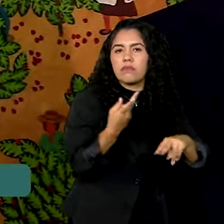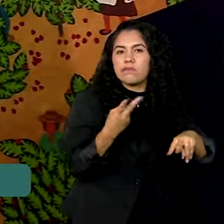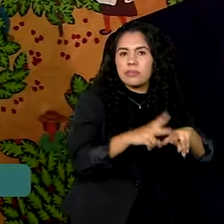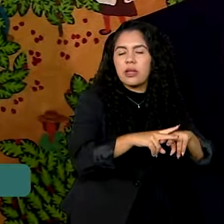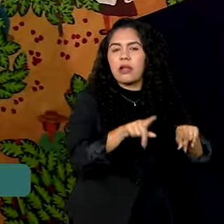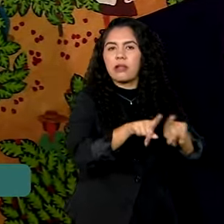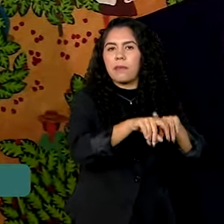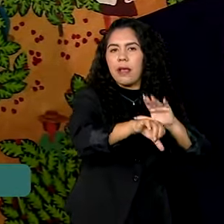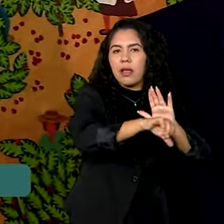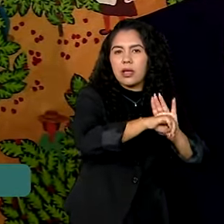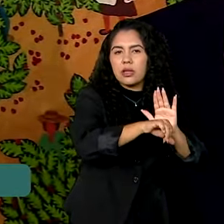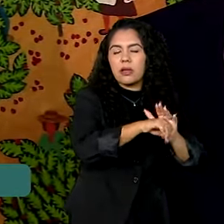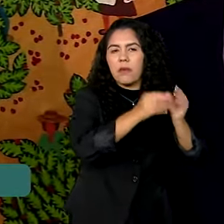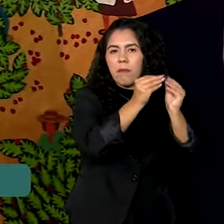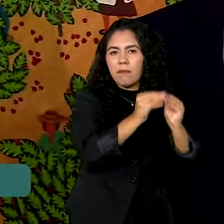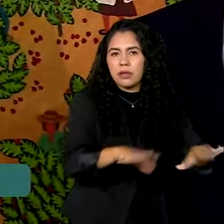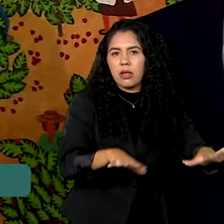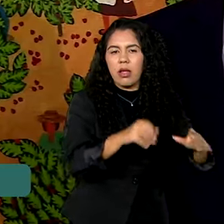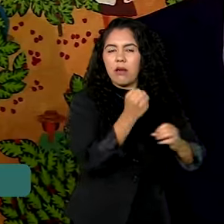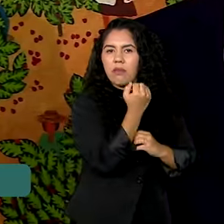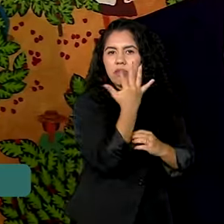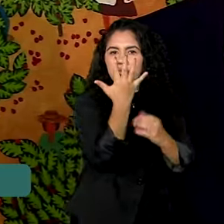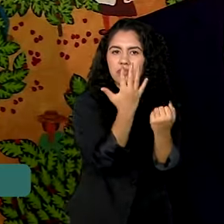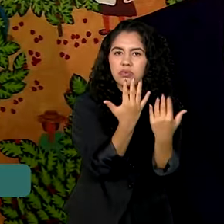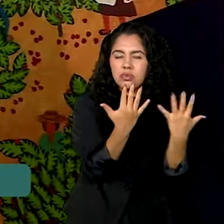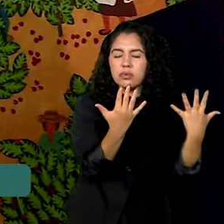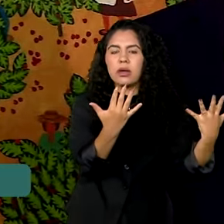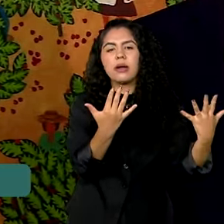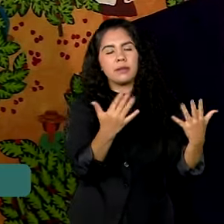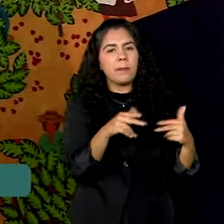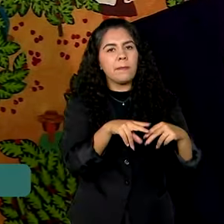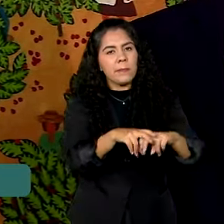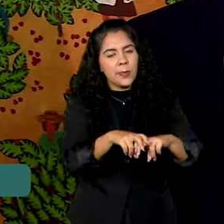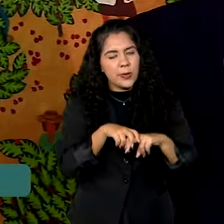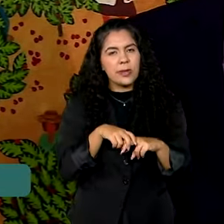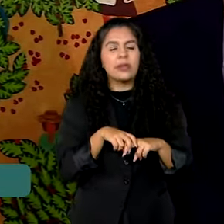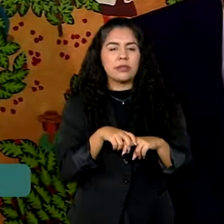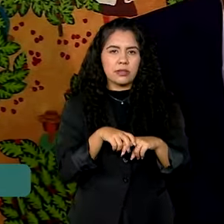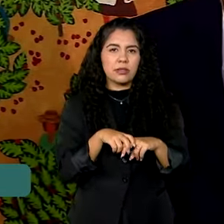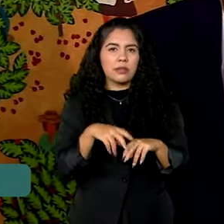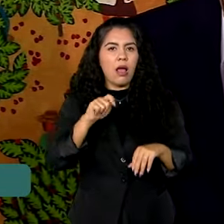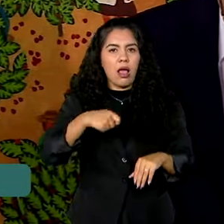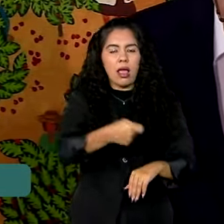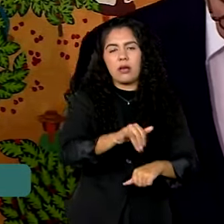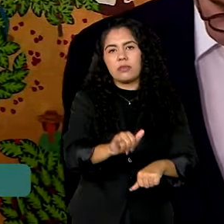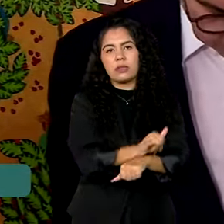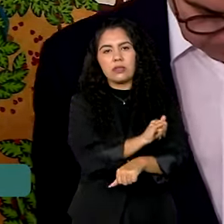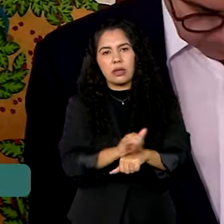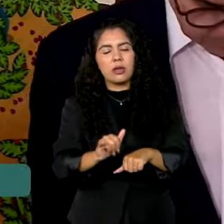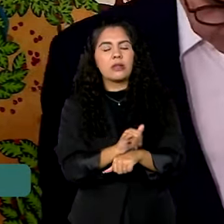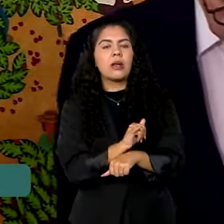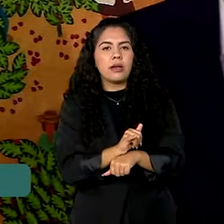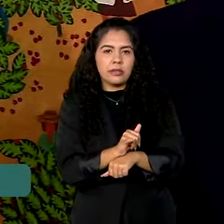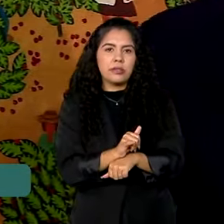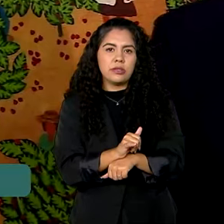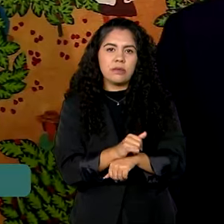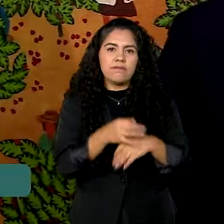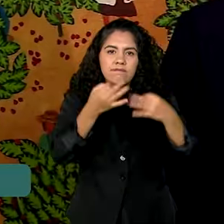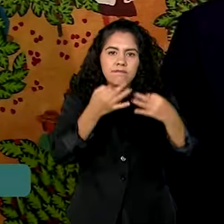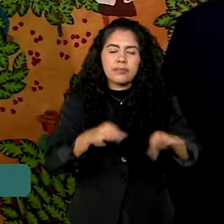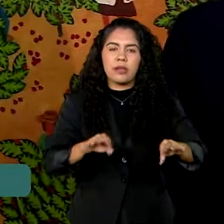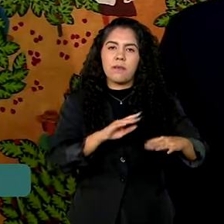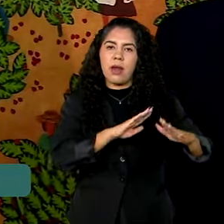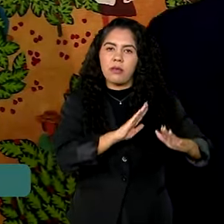vários outros projetos apensados a ele. Então, por isso, é um meio ideal de tramitação desse tema. É